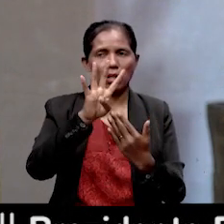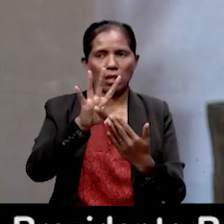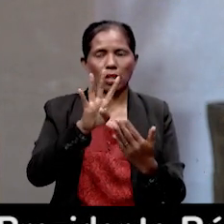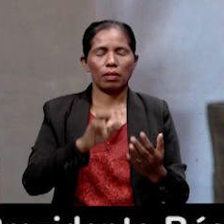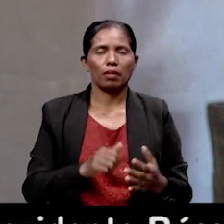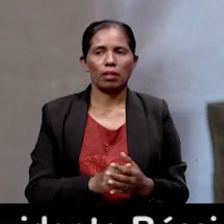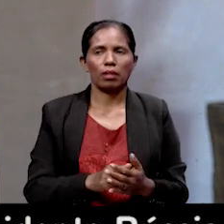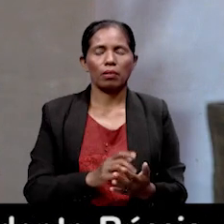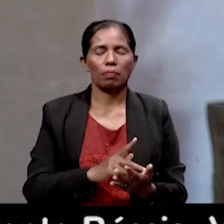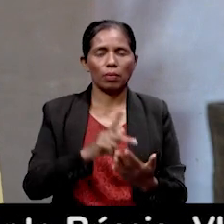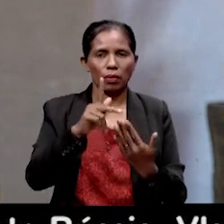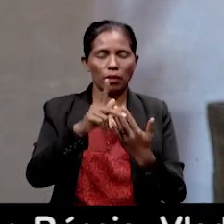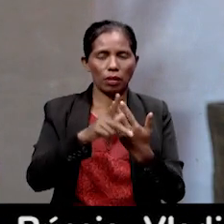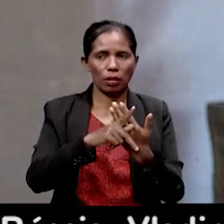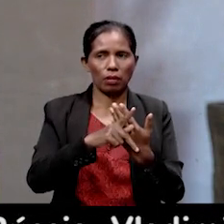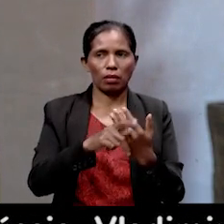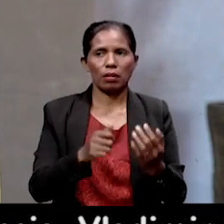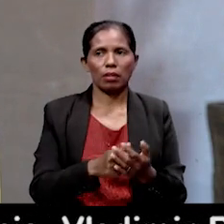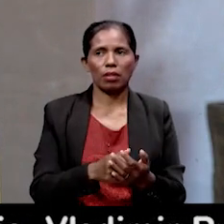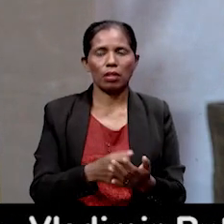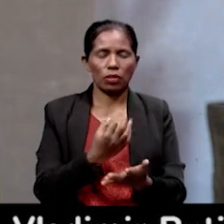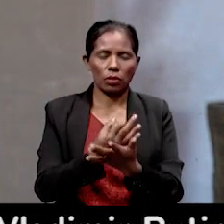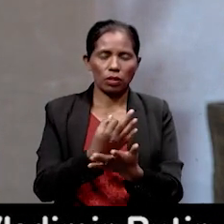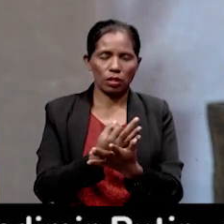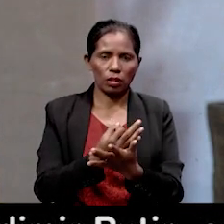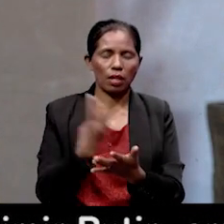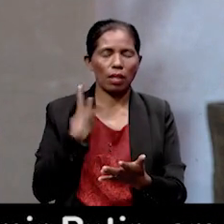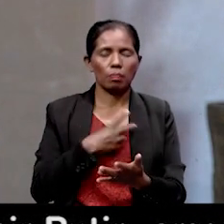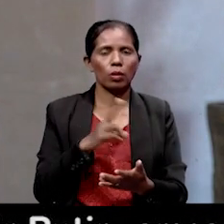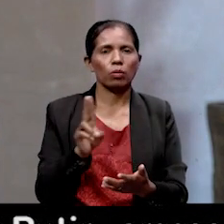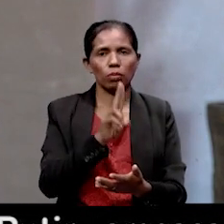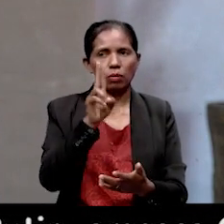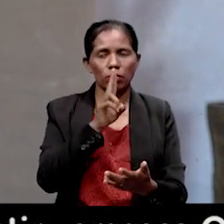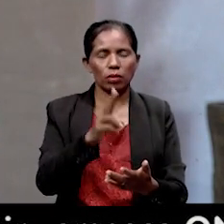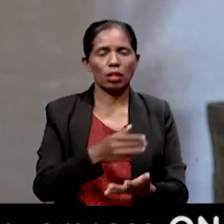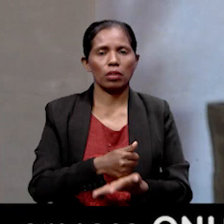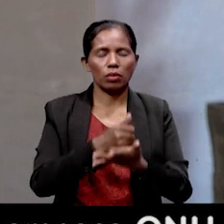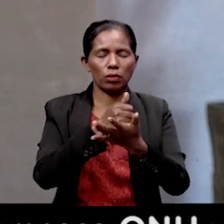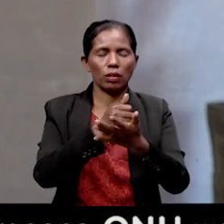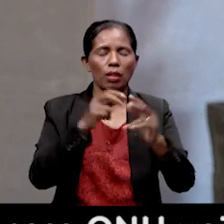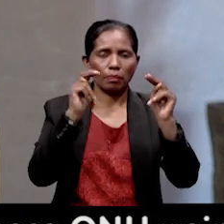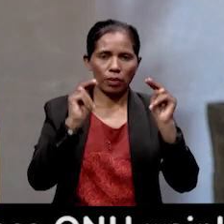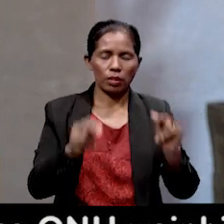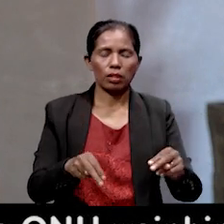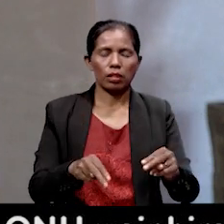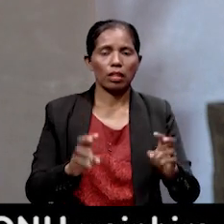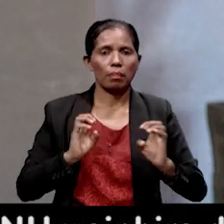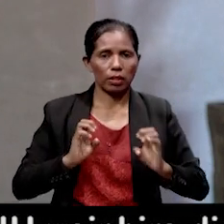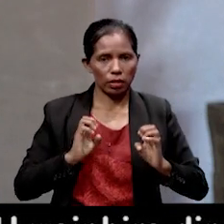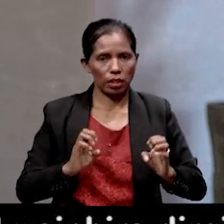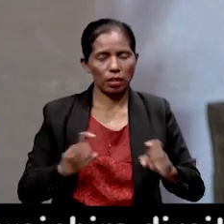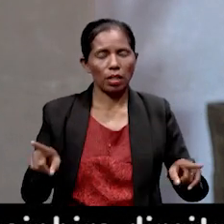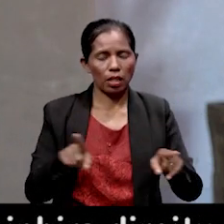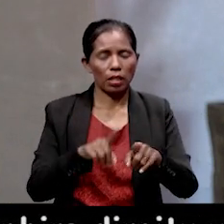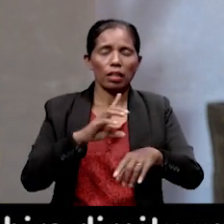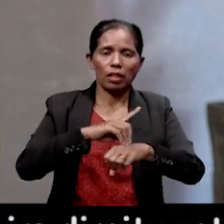programa sosial nebe ma ka fundos nerasi kami usa liliu atu hatam ba necessidade urgensia hanesa